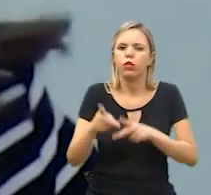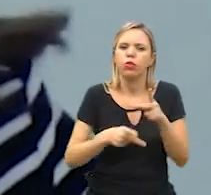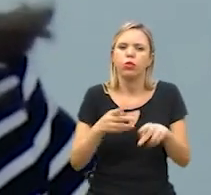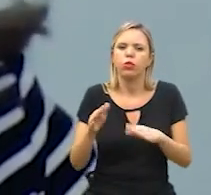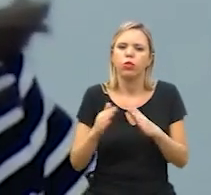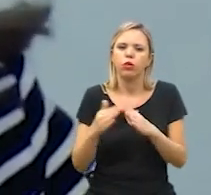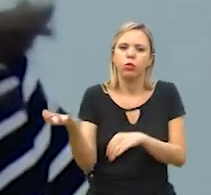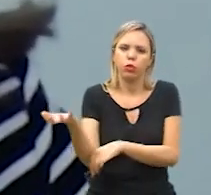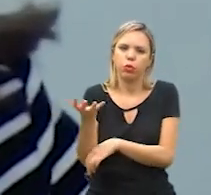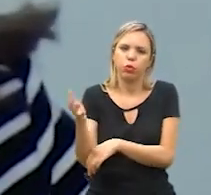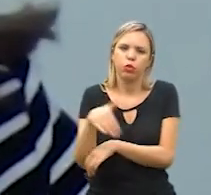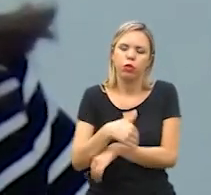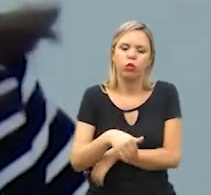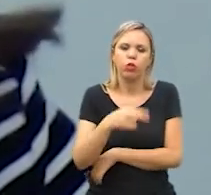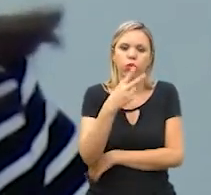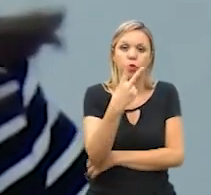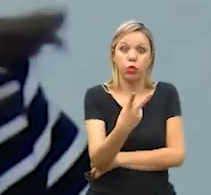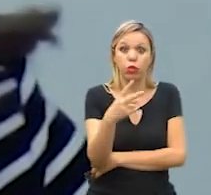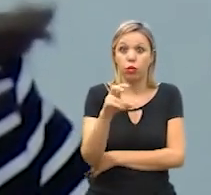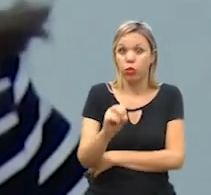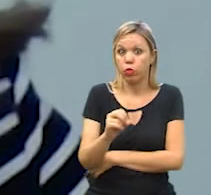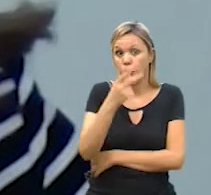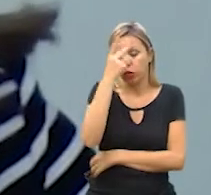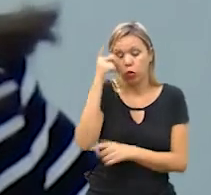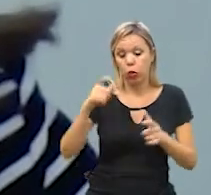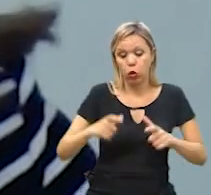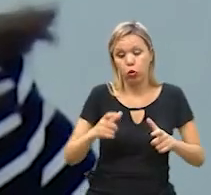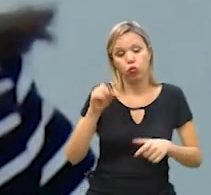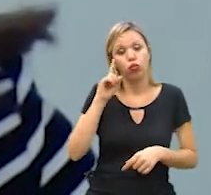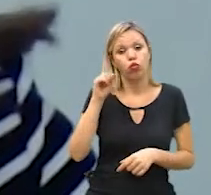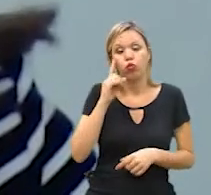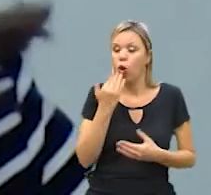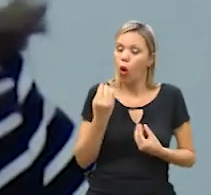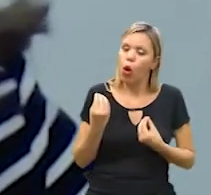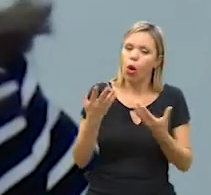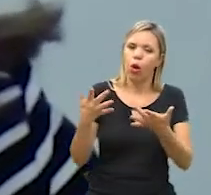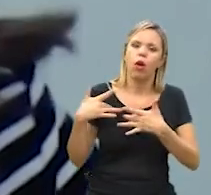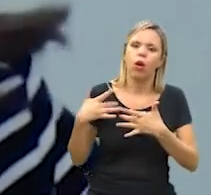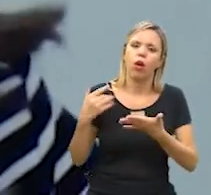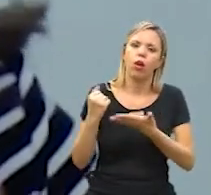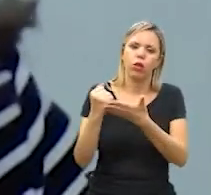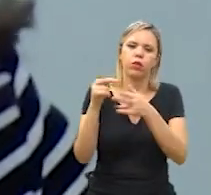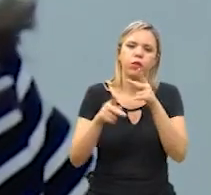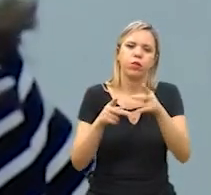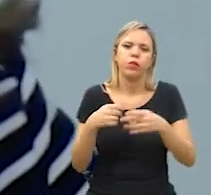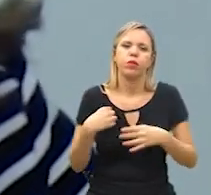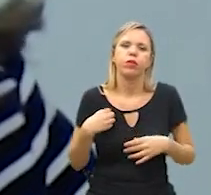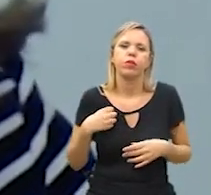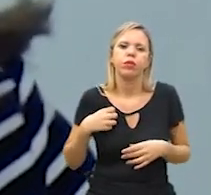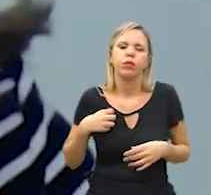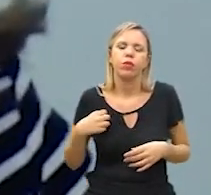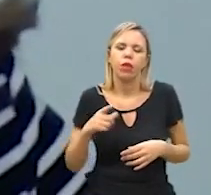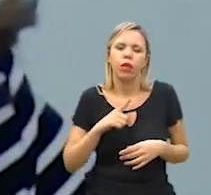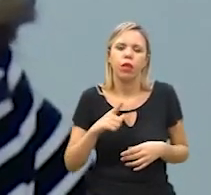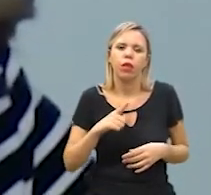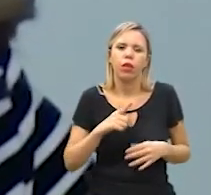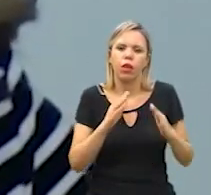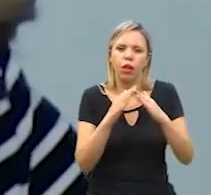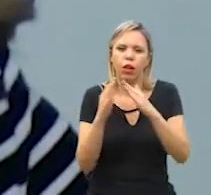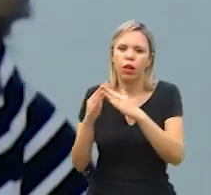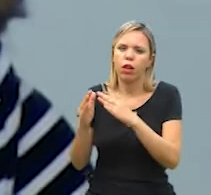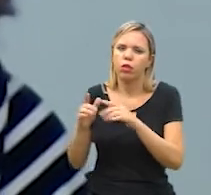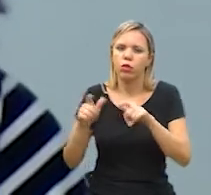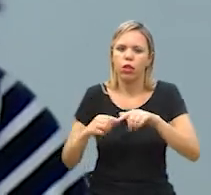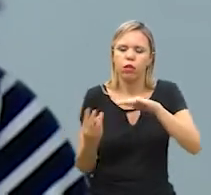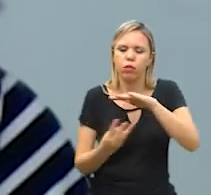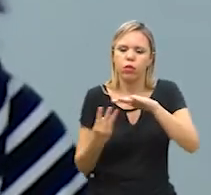refeições para essas população em situação de rua, são mais de 250 marmitex por dia, também para auxiliar essas pessoas. Nós